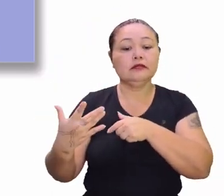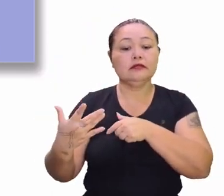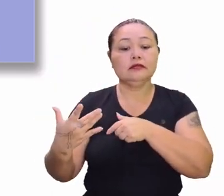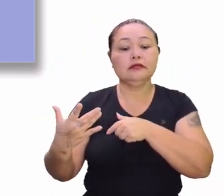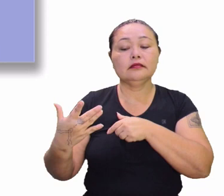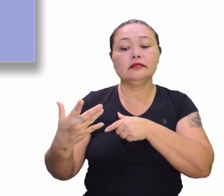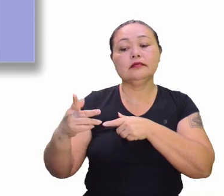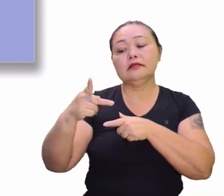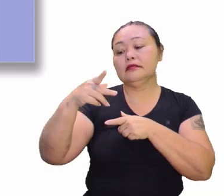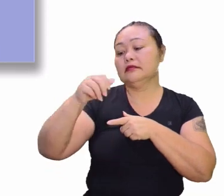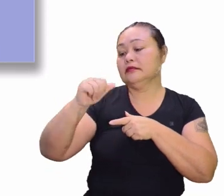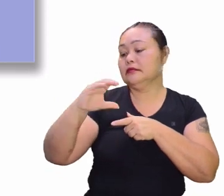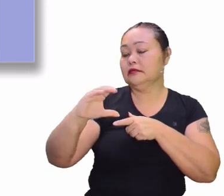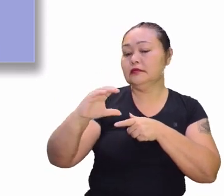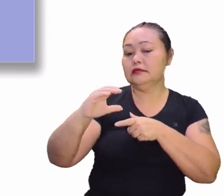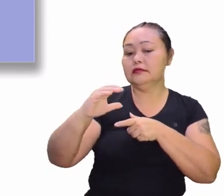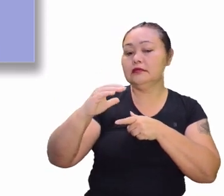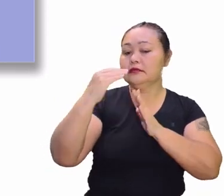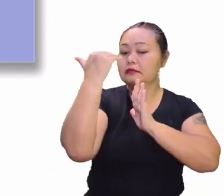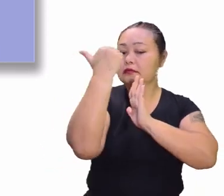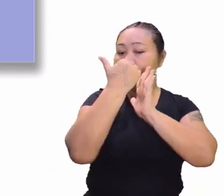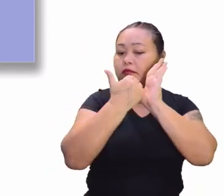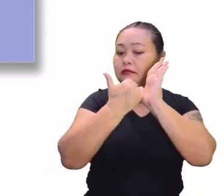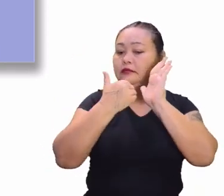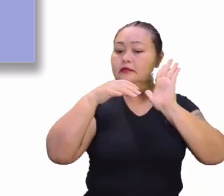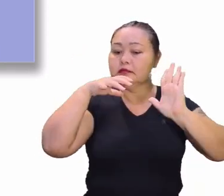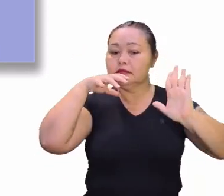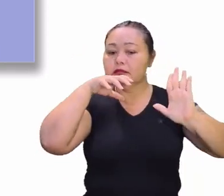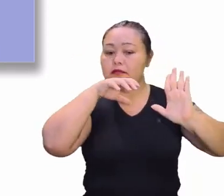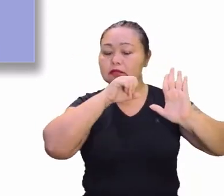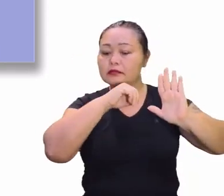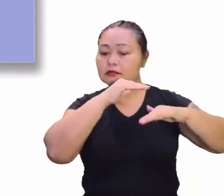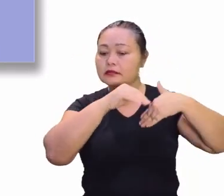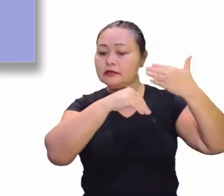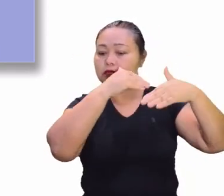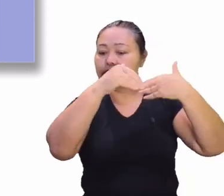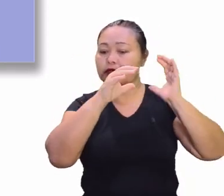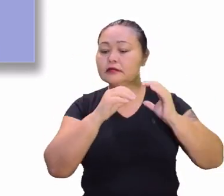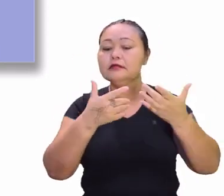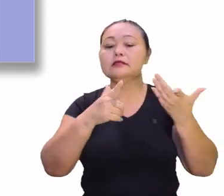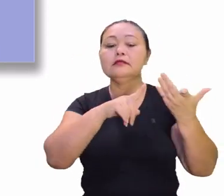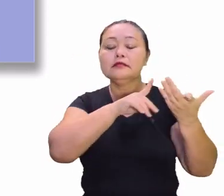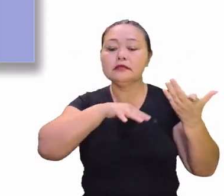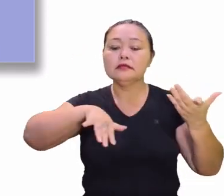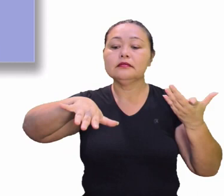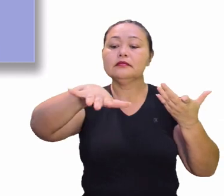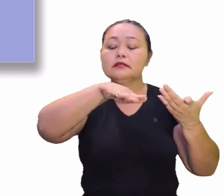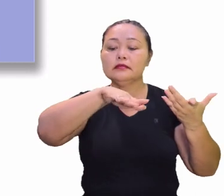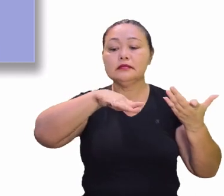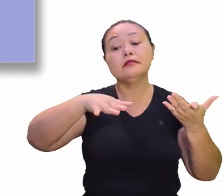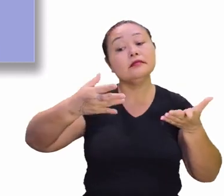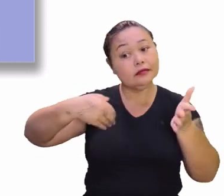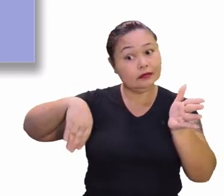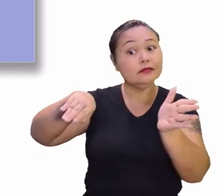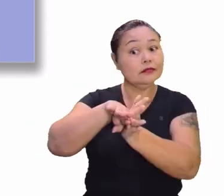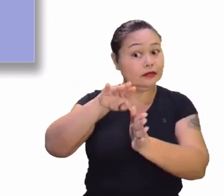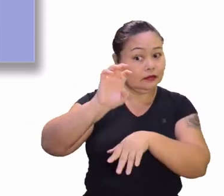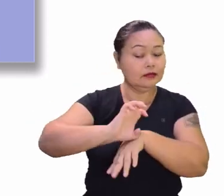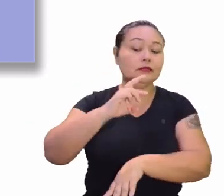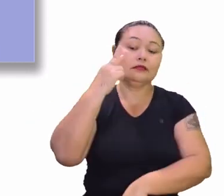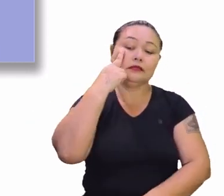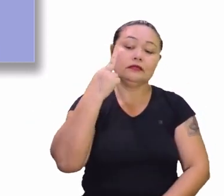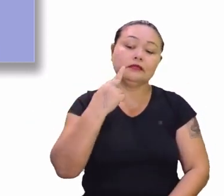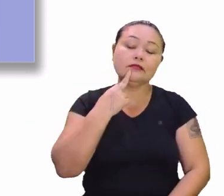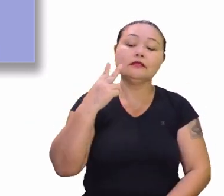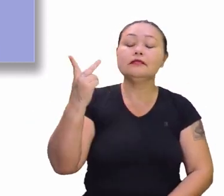e o PAC, que foi o Programa de Aceleração do Crescimento, que inclusive chegou até Rondônia. E